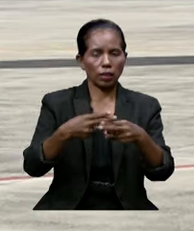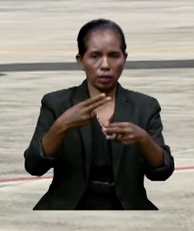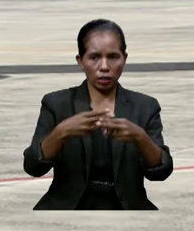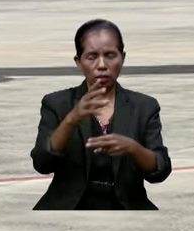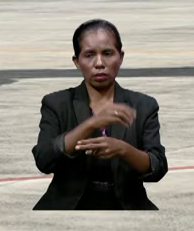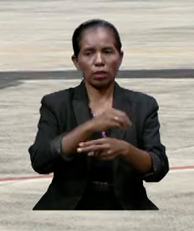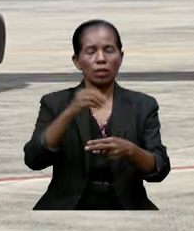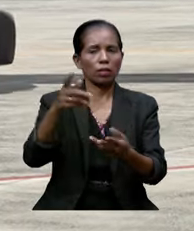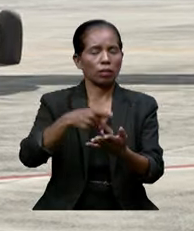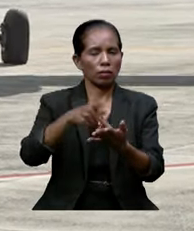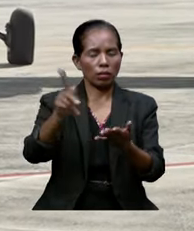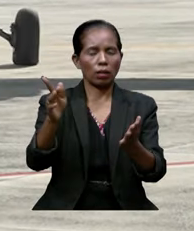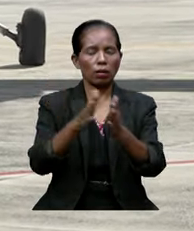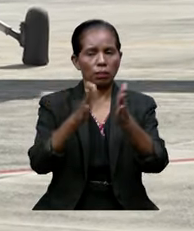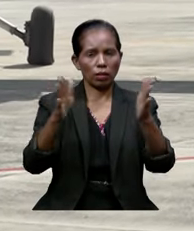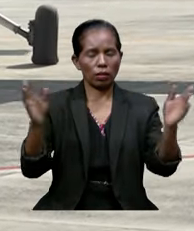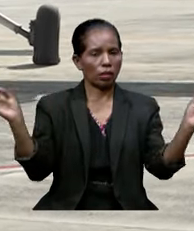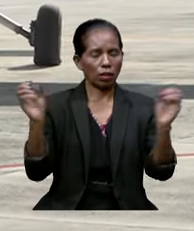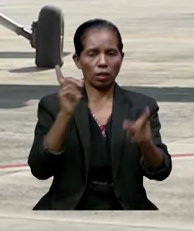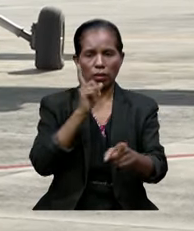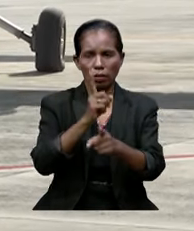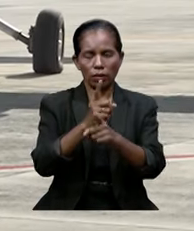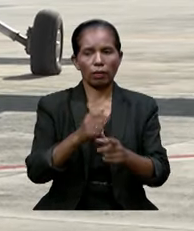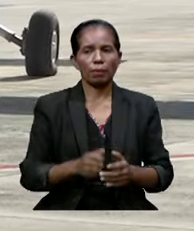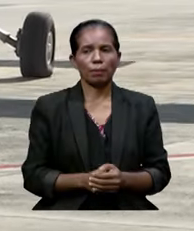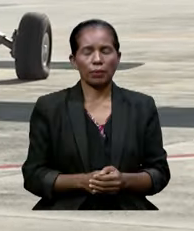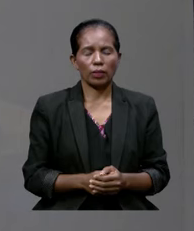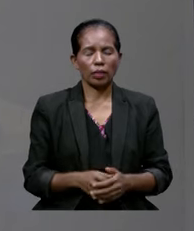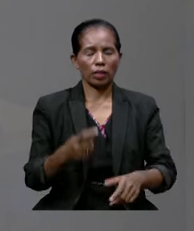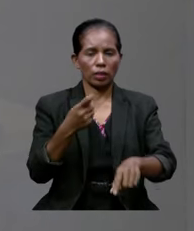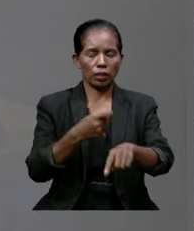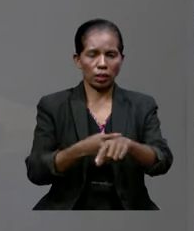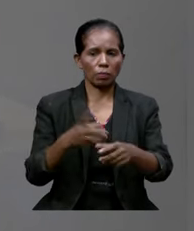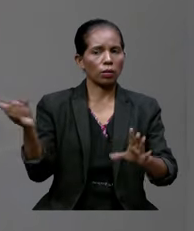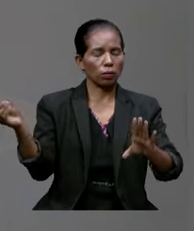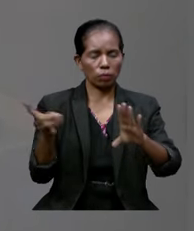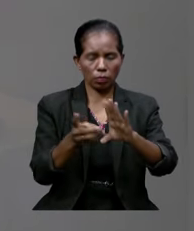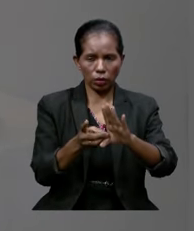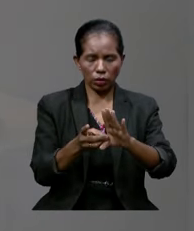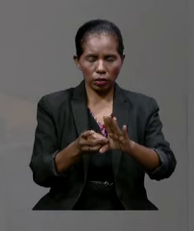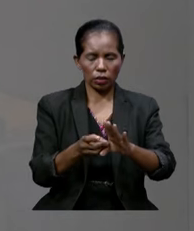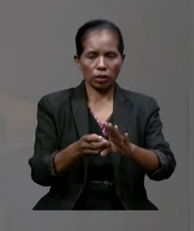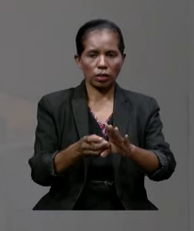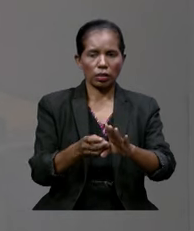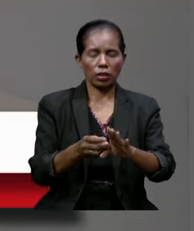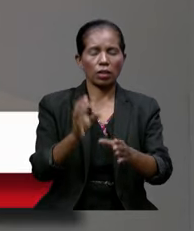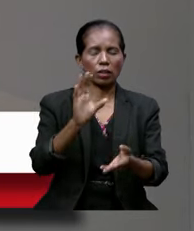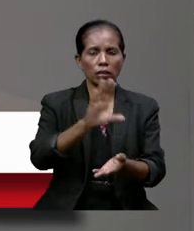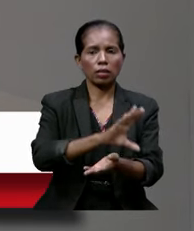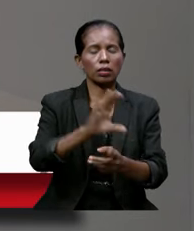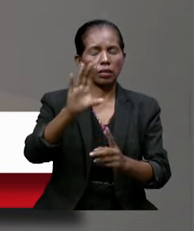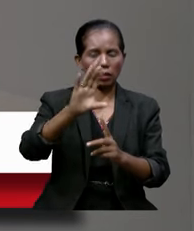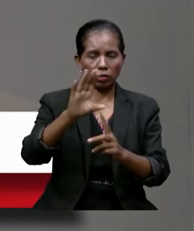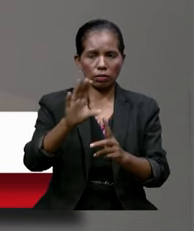Avião Botliu N. Lalos Ia passagem documentos entre Autoridade Sante Ba Comissão